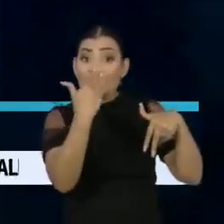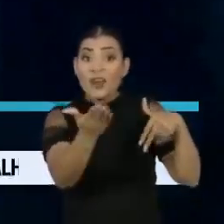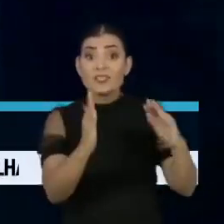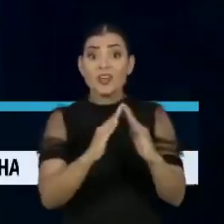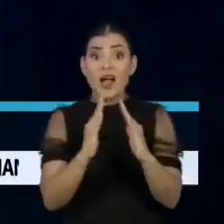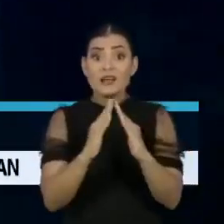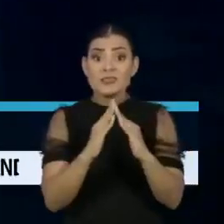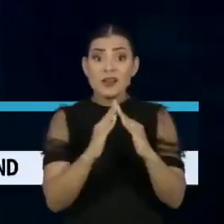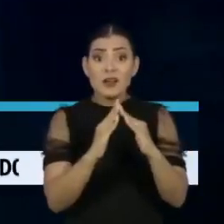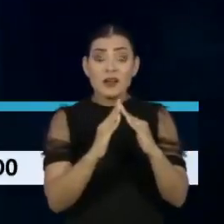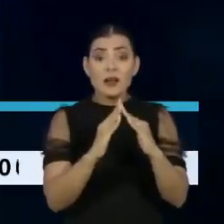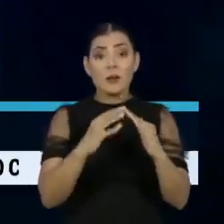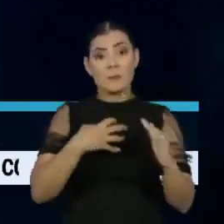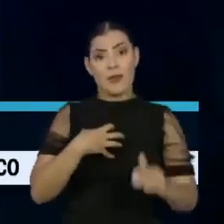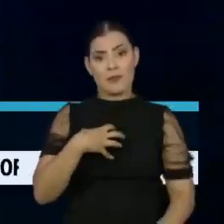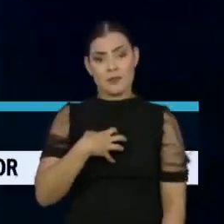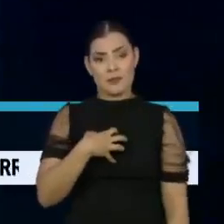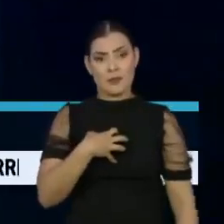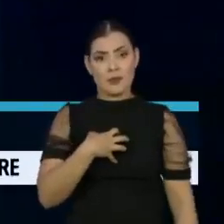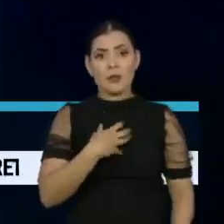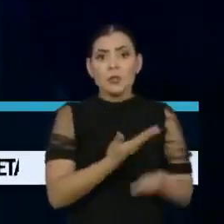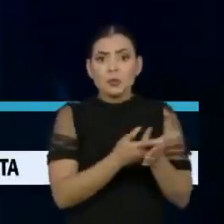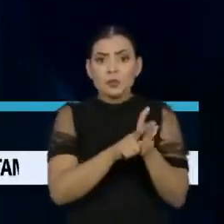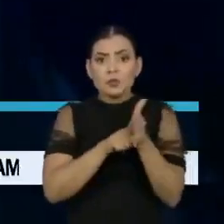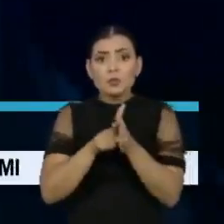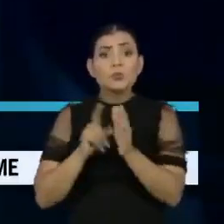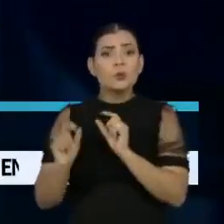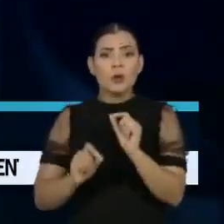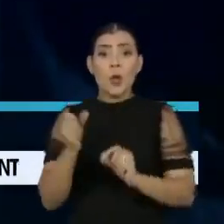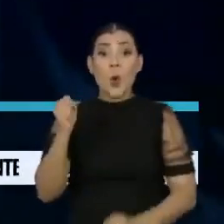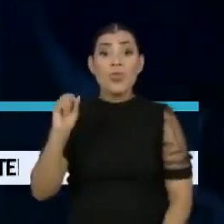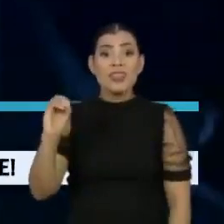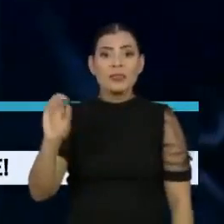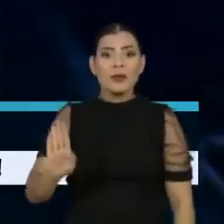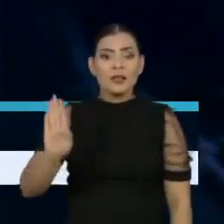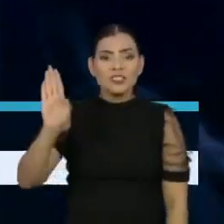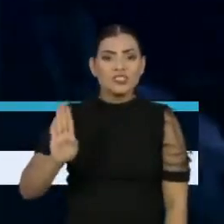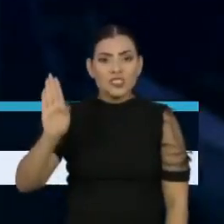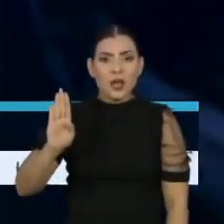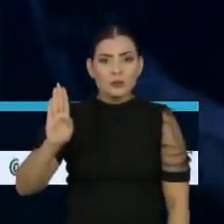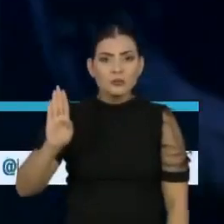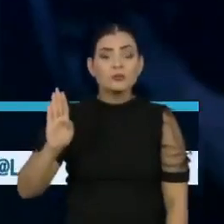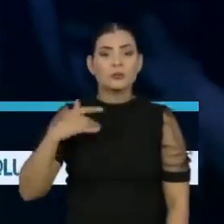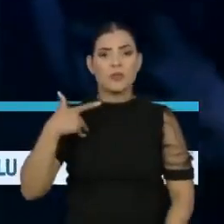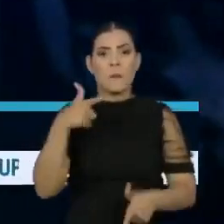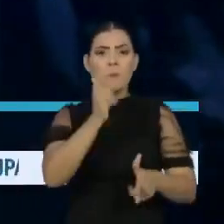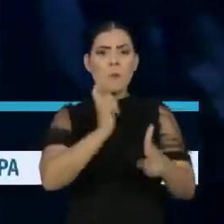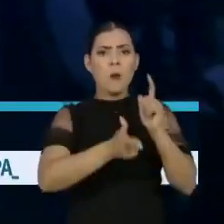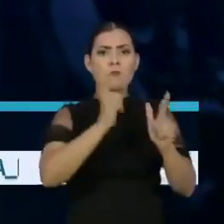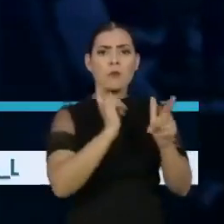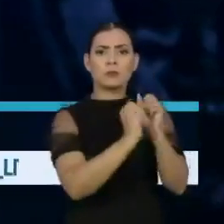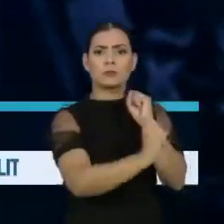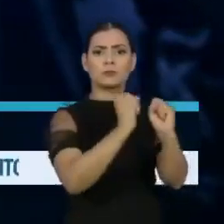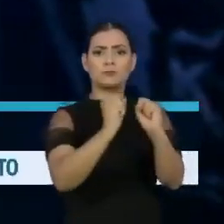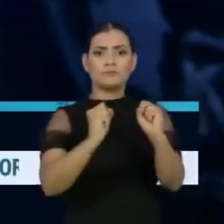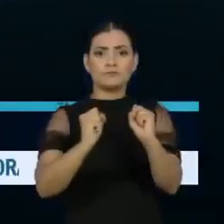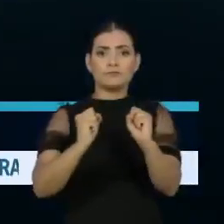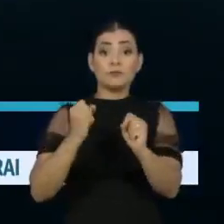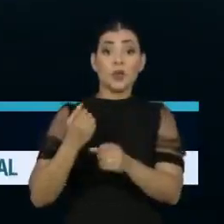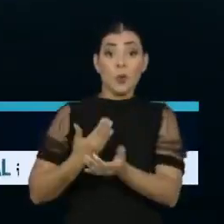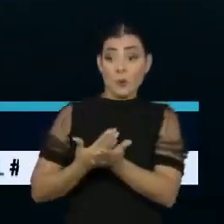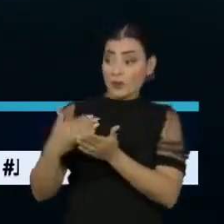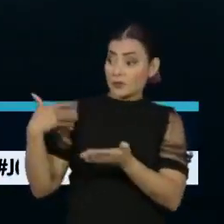na Bahia. Um estudo revelou que pelo menos 80 candidatos ou militantes foram assassinados desde o início do